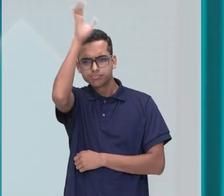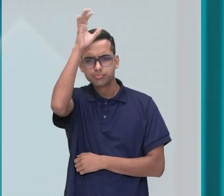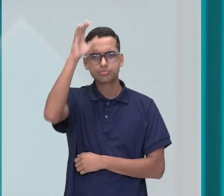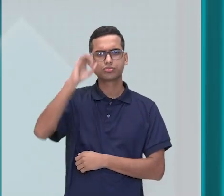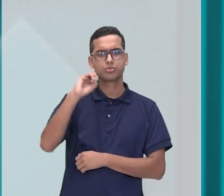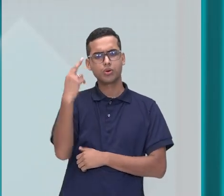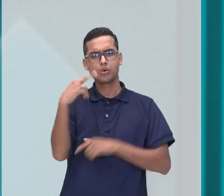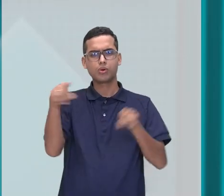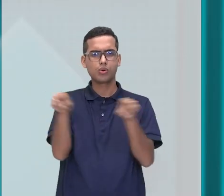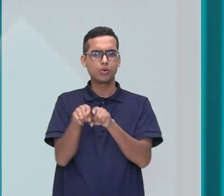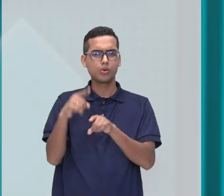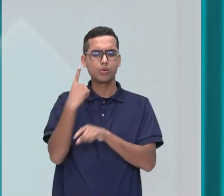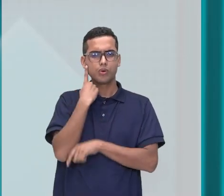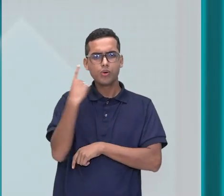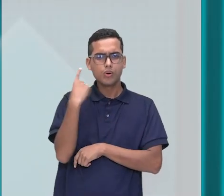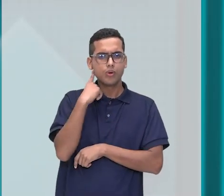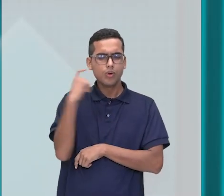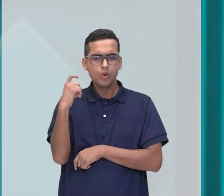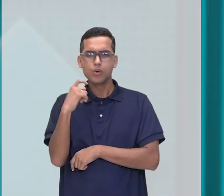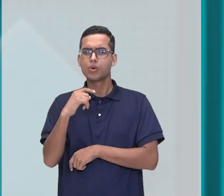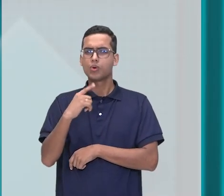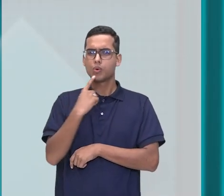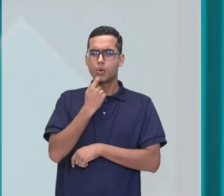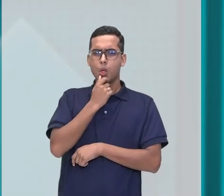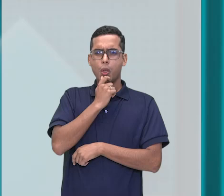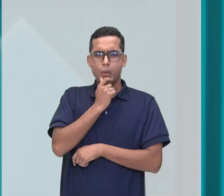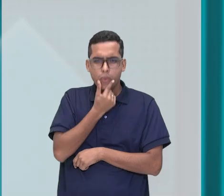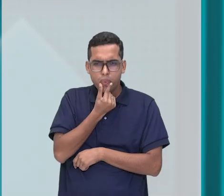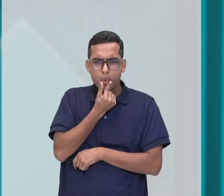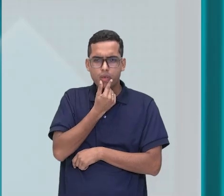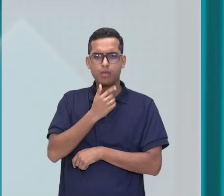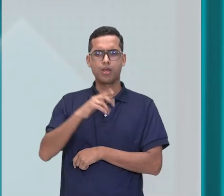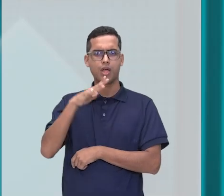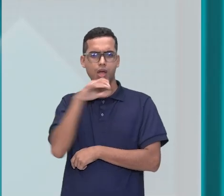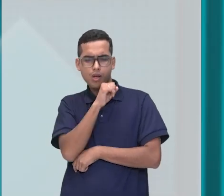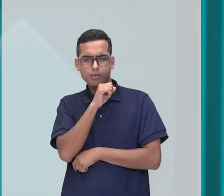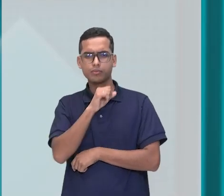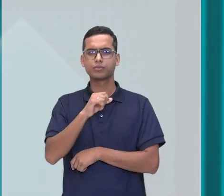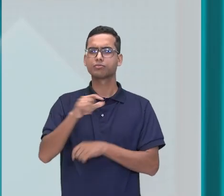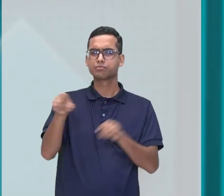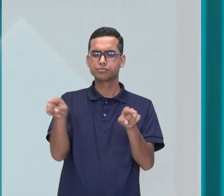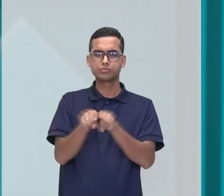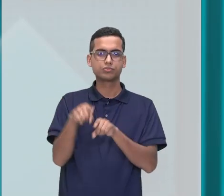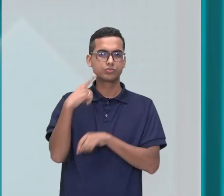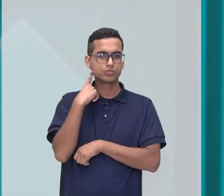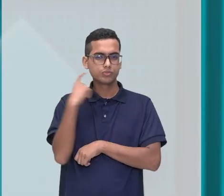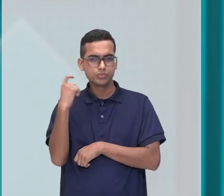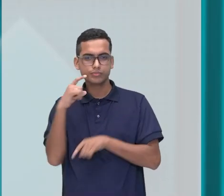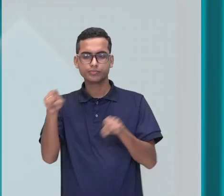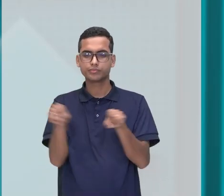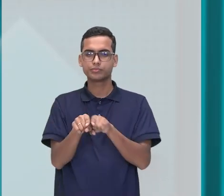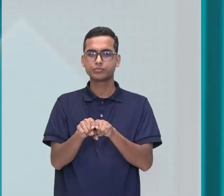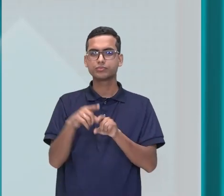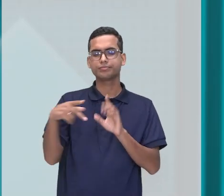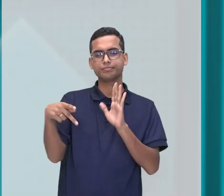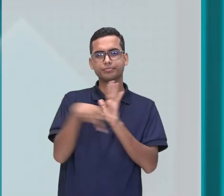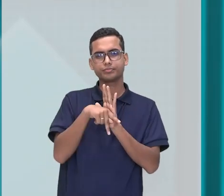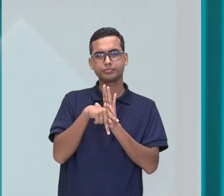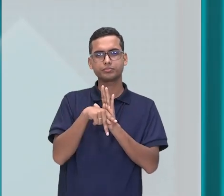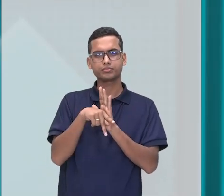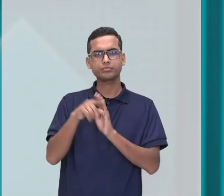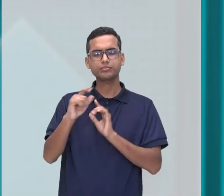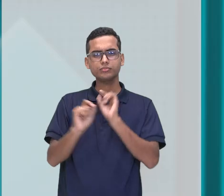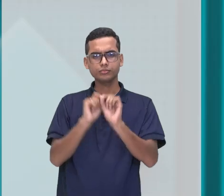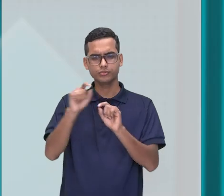um estalo, de um assobio rápido, não é isso? Também nós temos a intensidade, que geralmente é